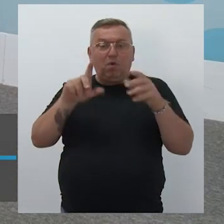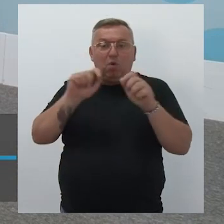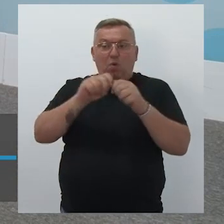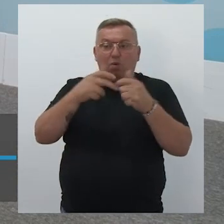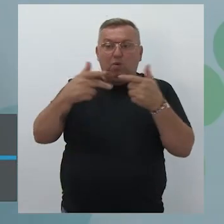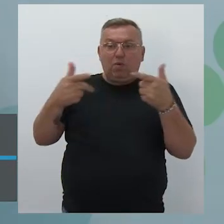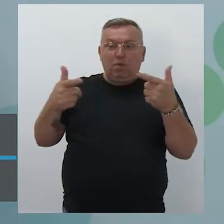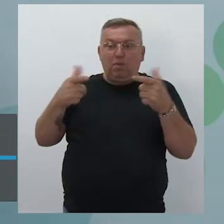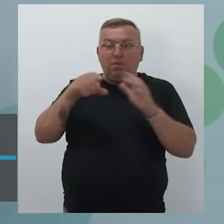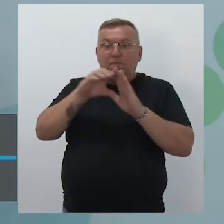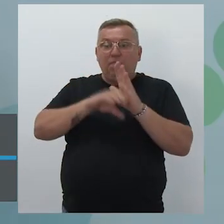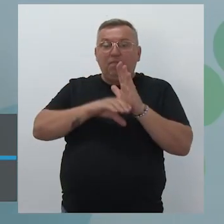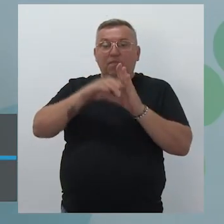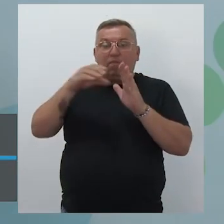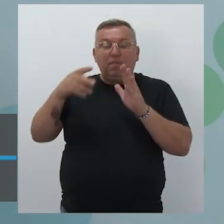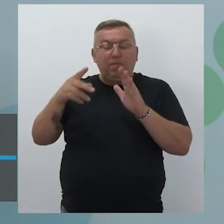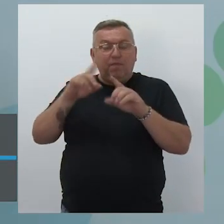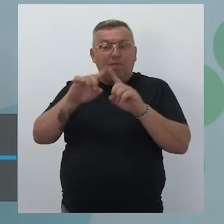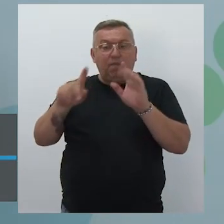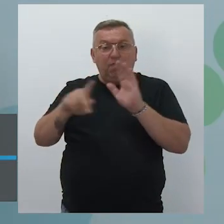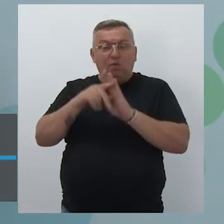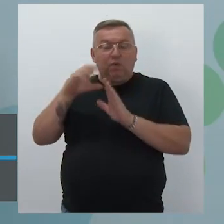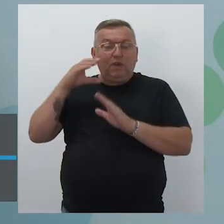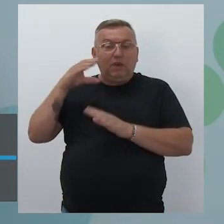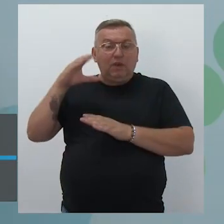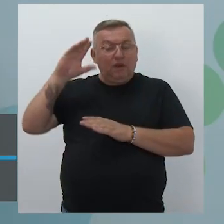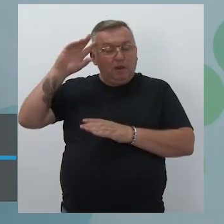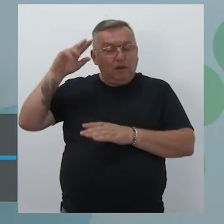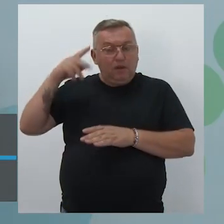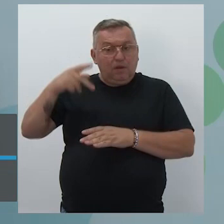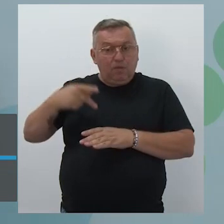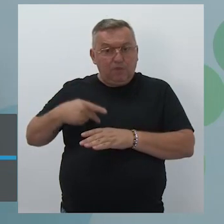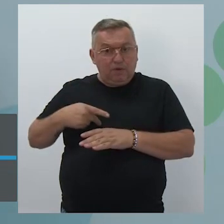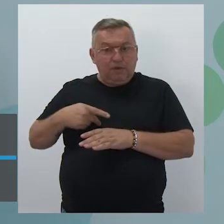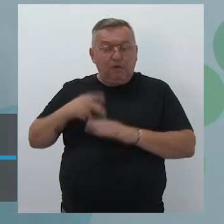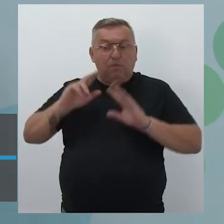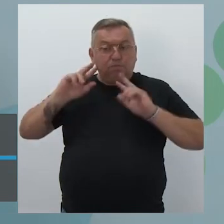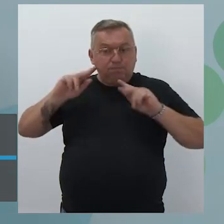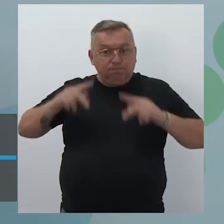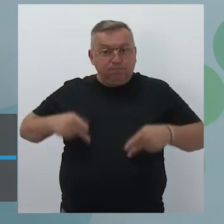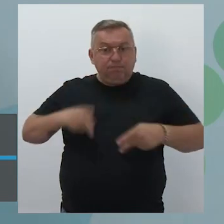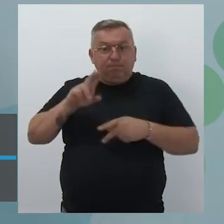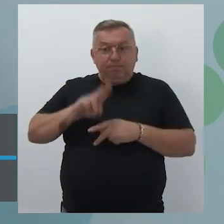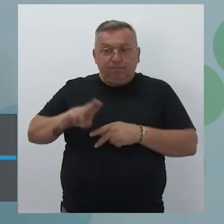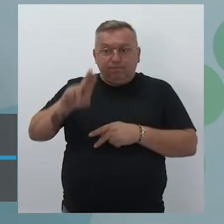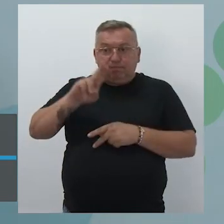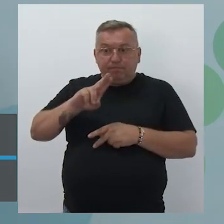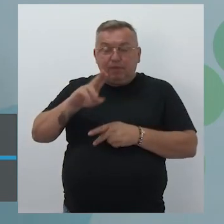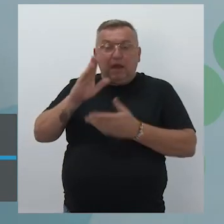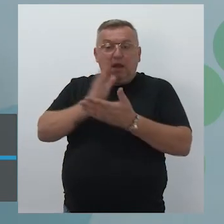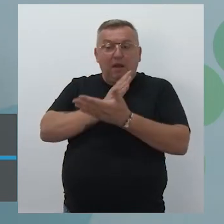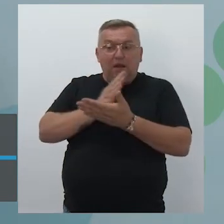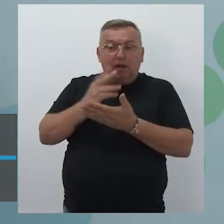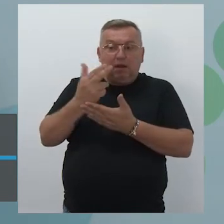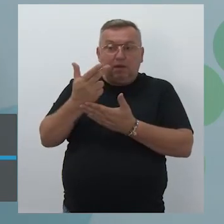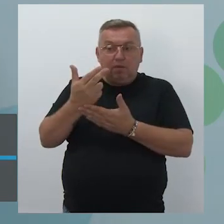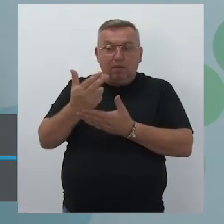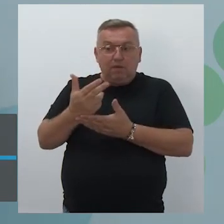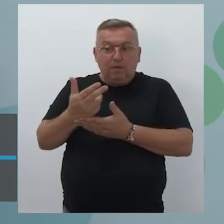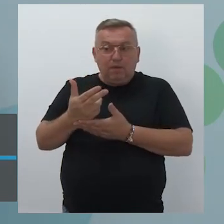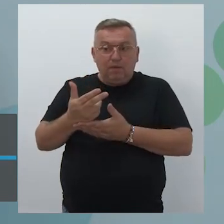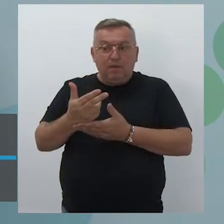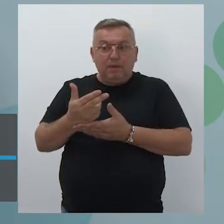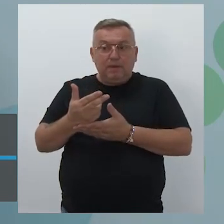objetos lá no currículo, da área de ciências humanas e sociais aplicadas, a divisão é igual